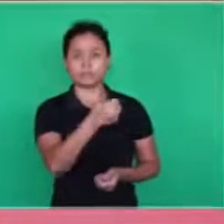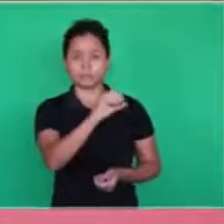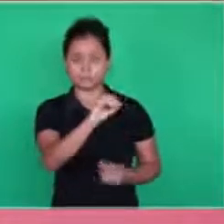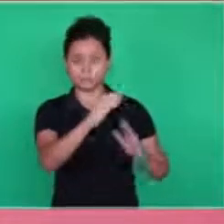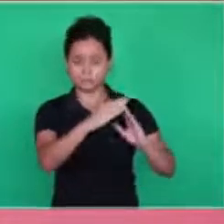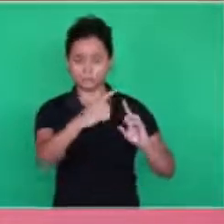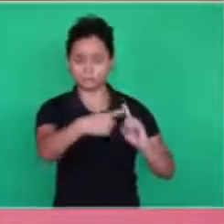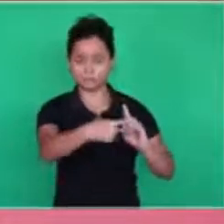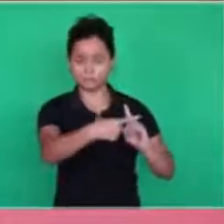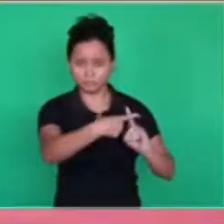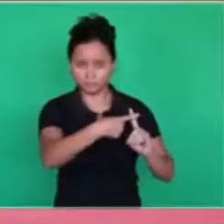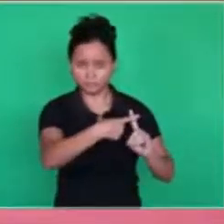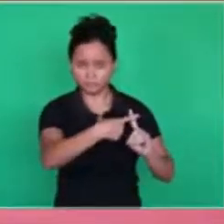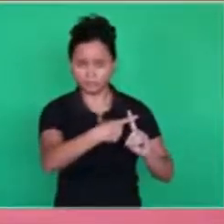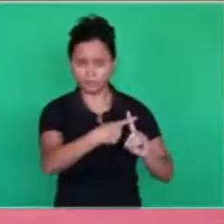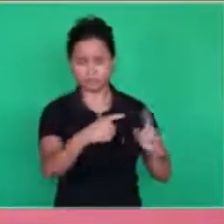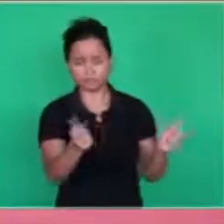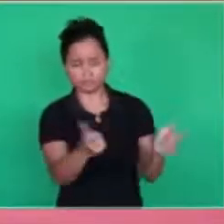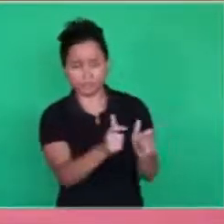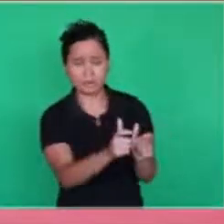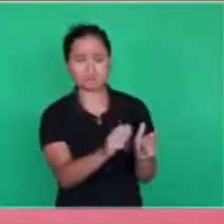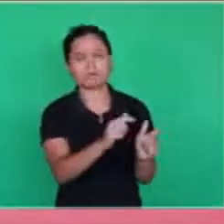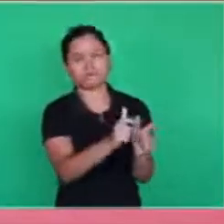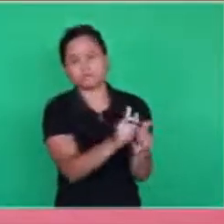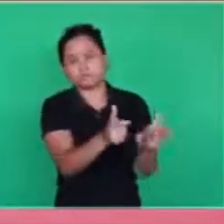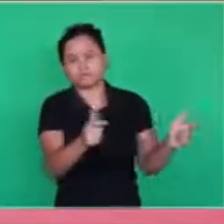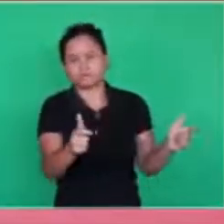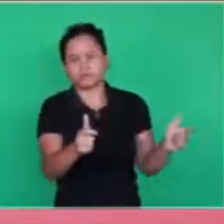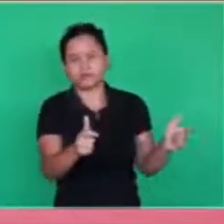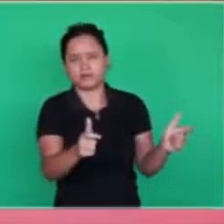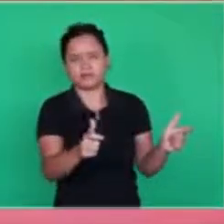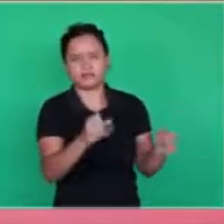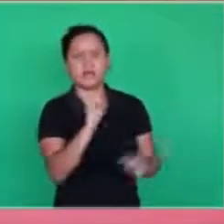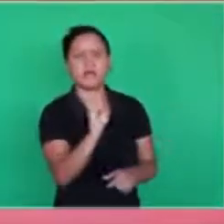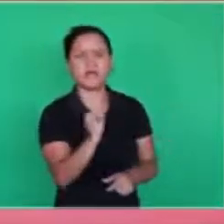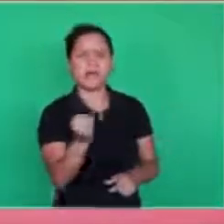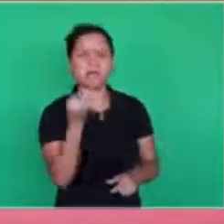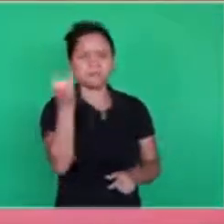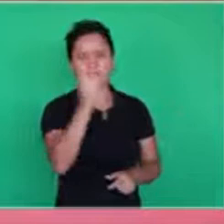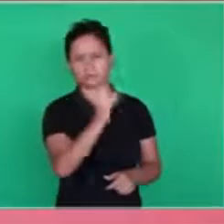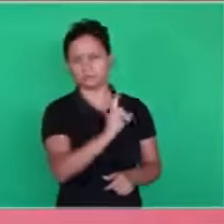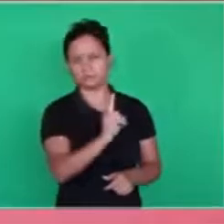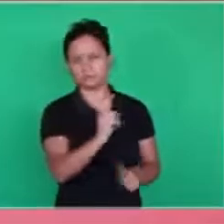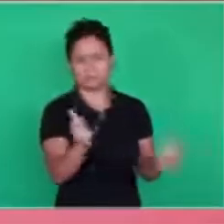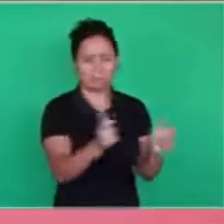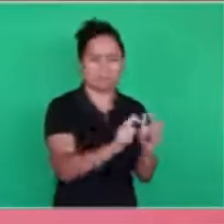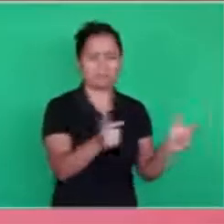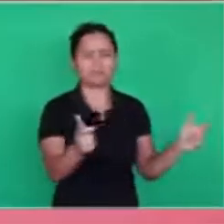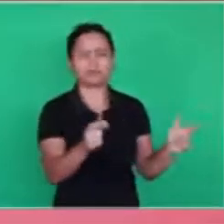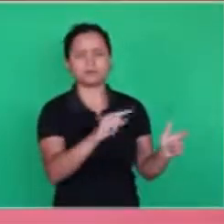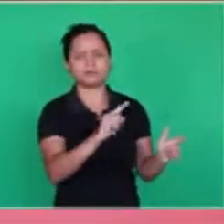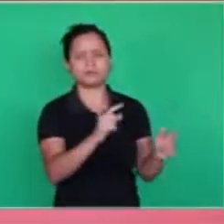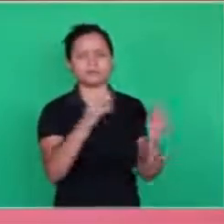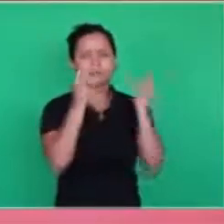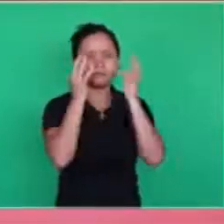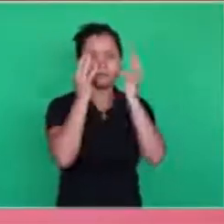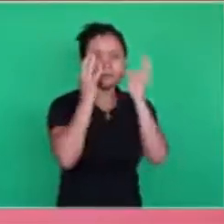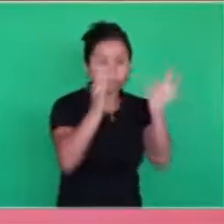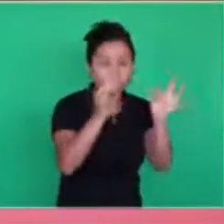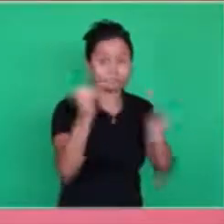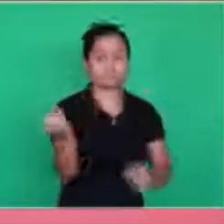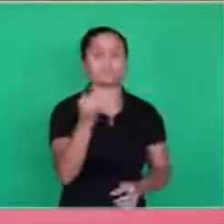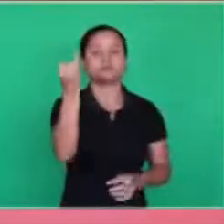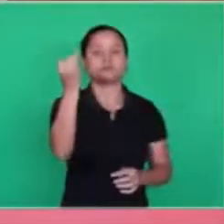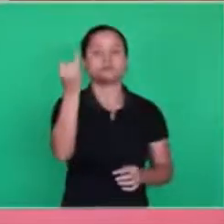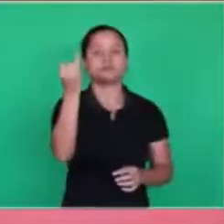pequenas, não importa o tamanho, mas estão lá para testemunhar. A igreja vai partir.